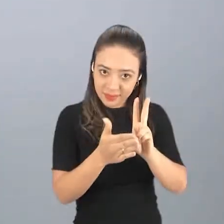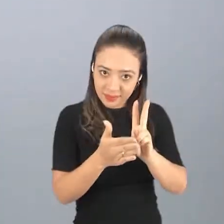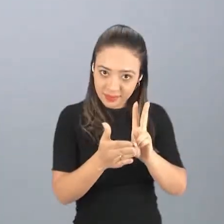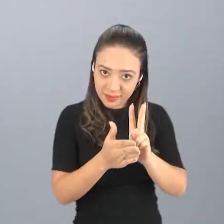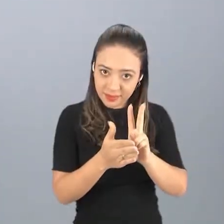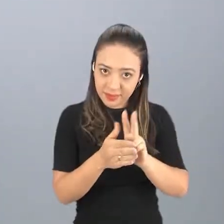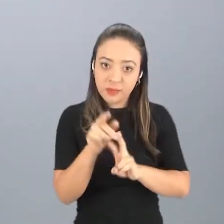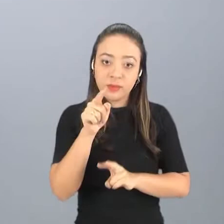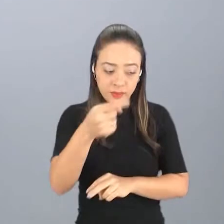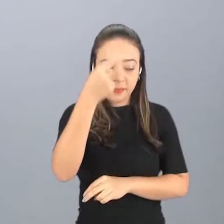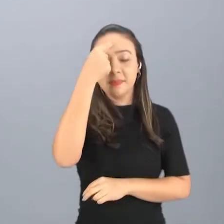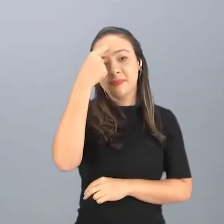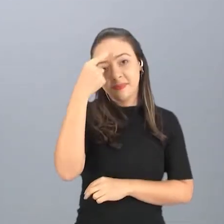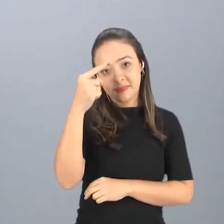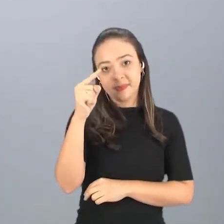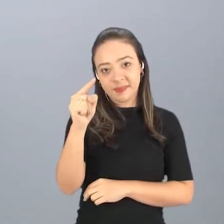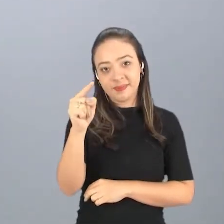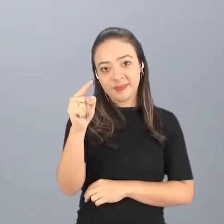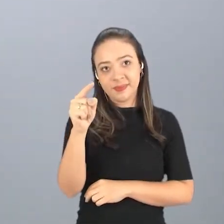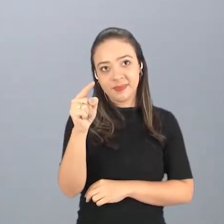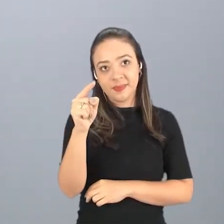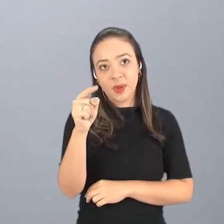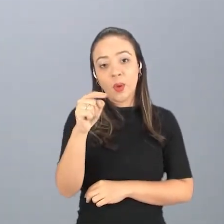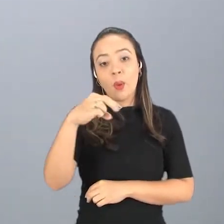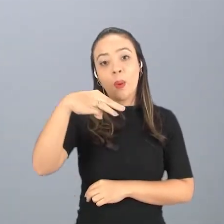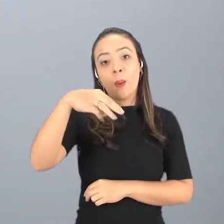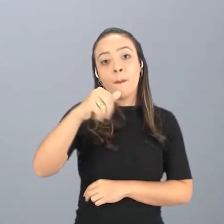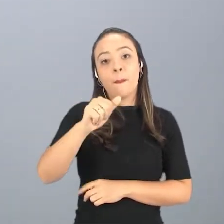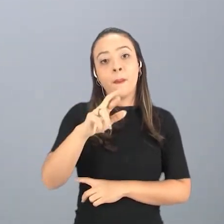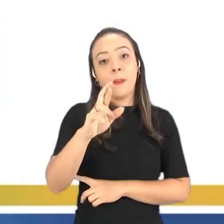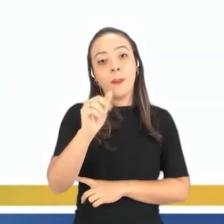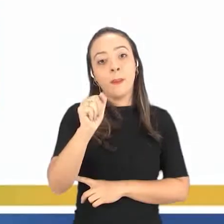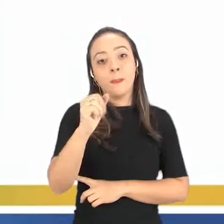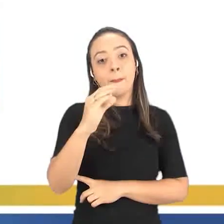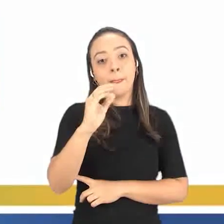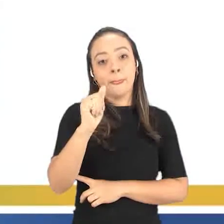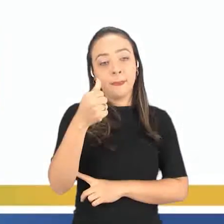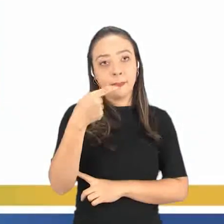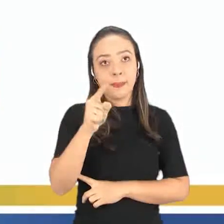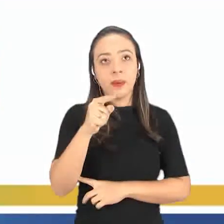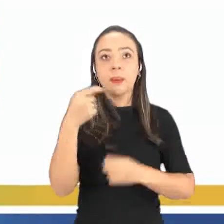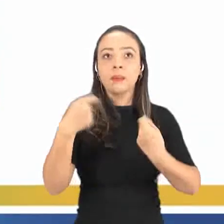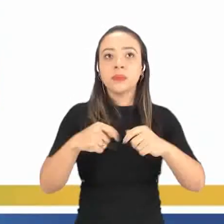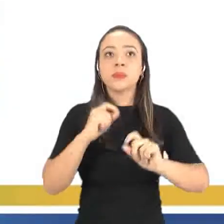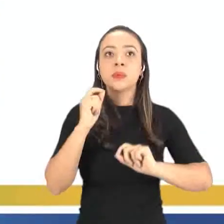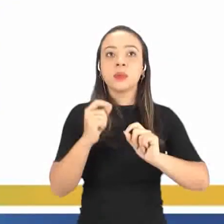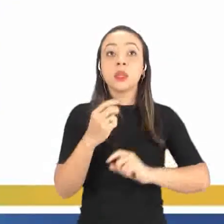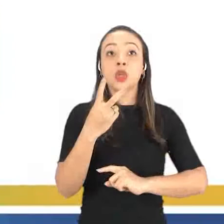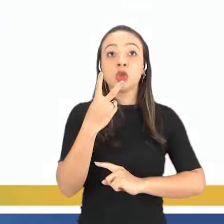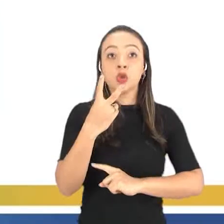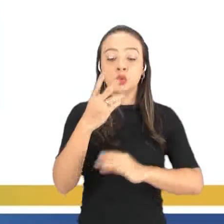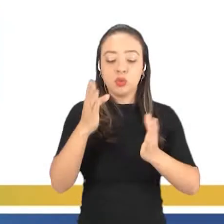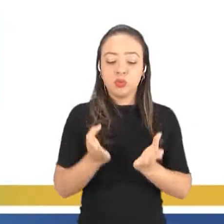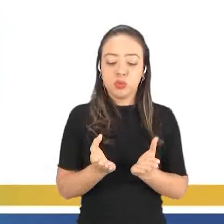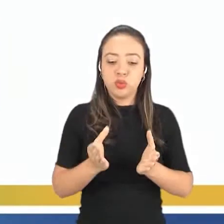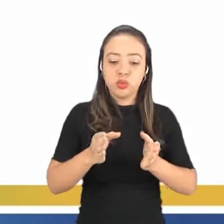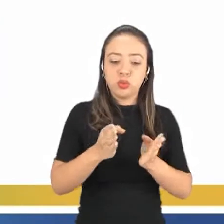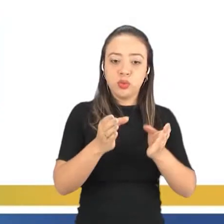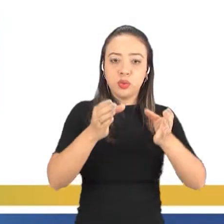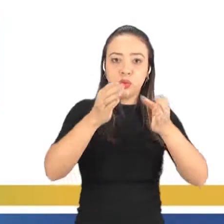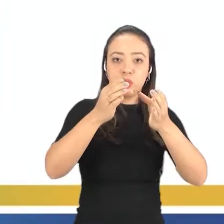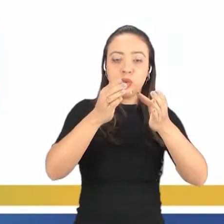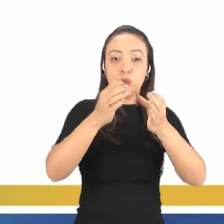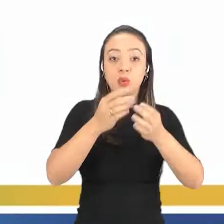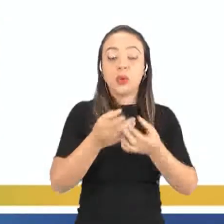você vai criar um maracá, certo? Para isso você vai precisar de 2 garrafas PET médias